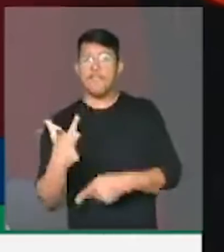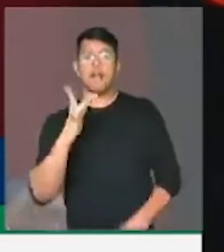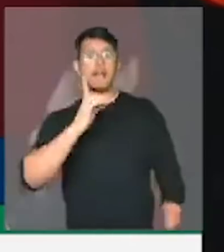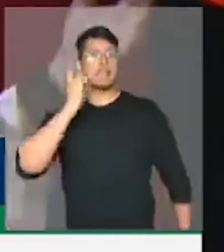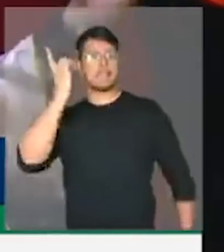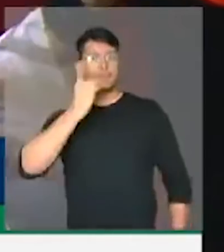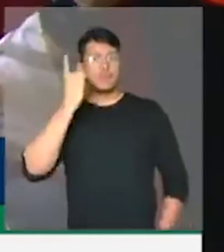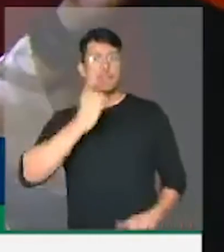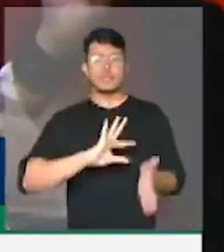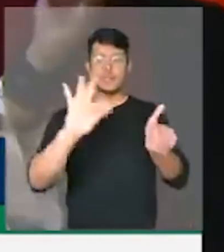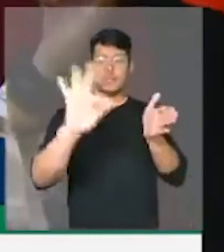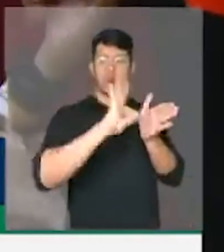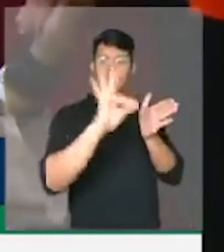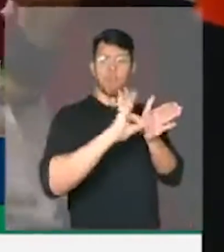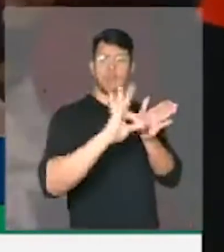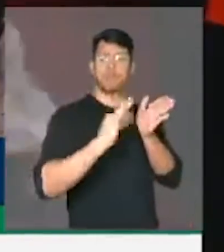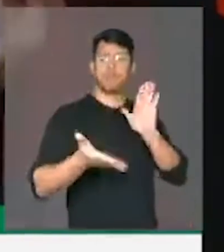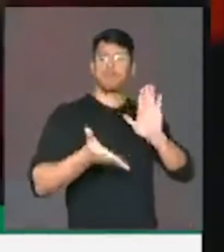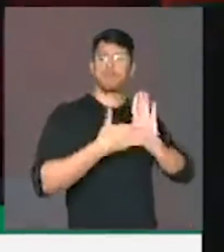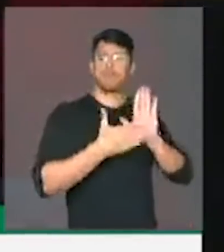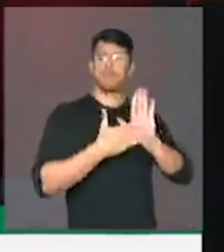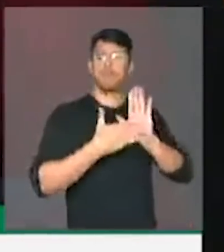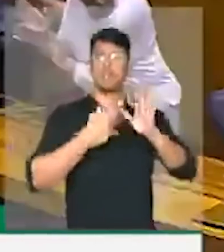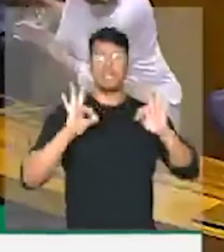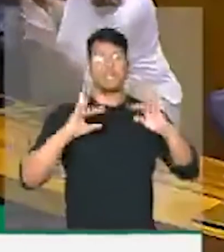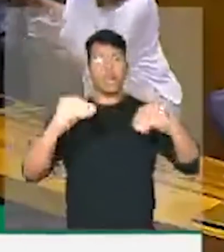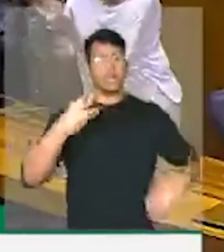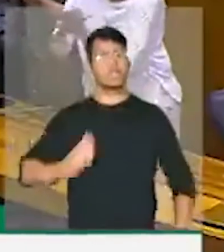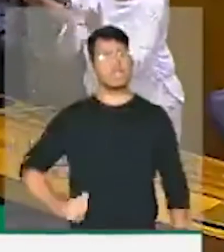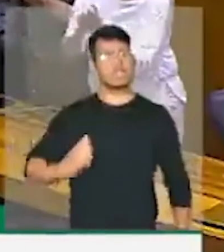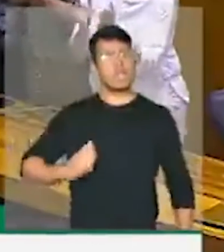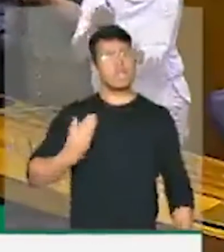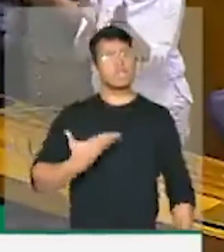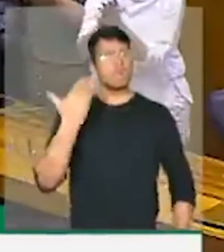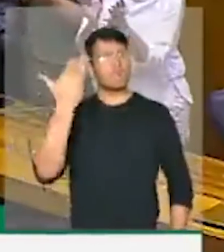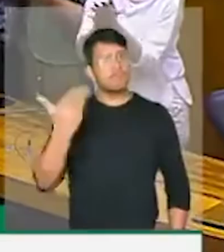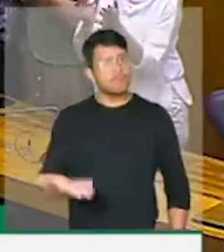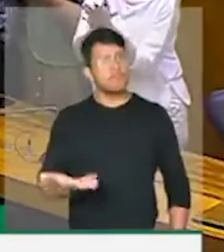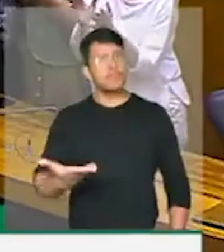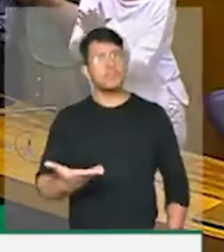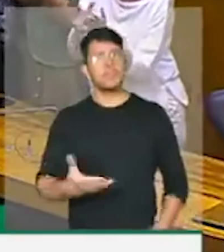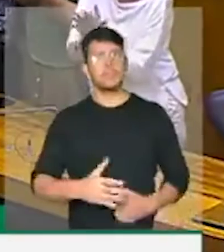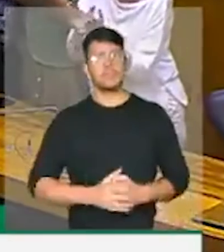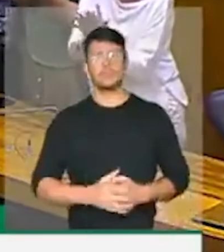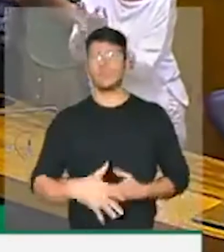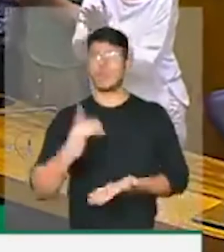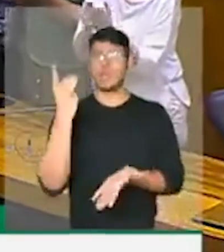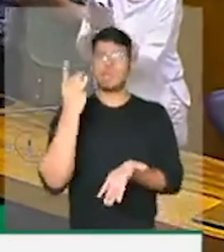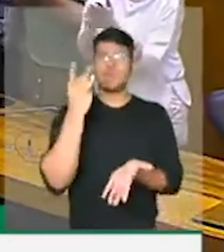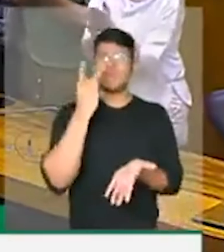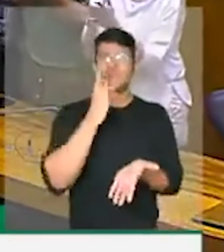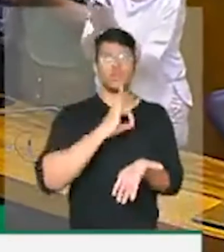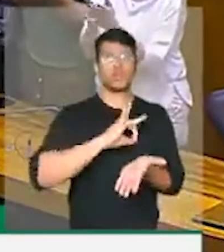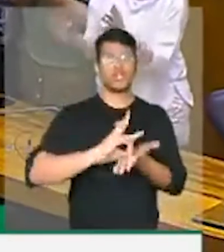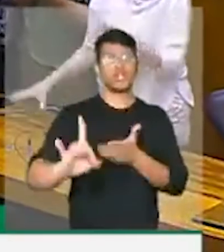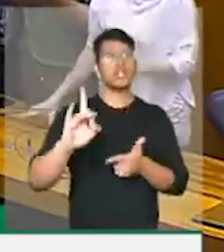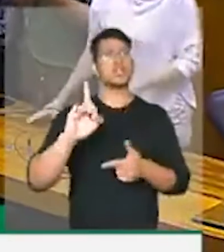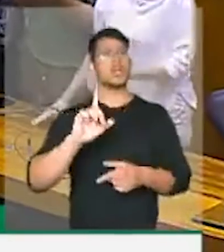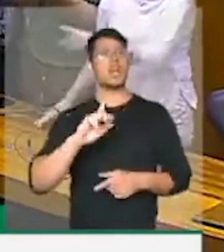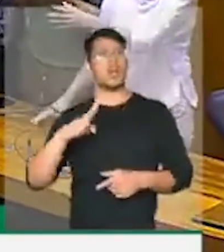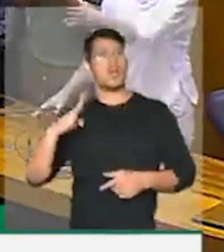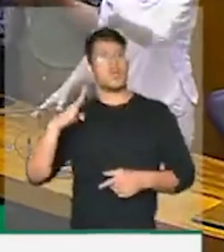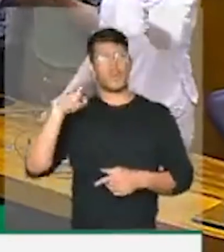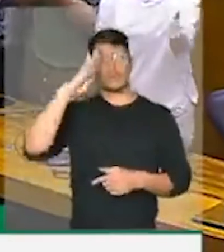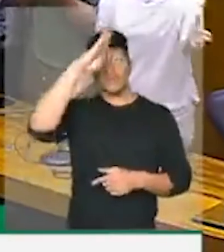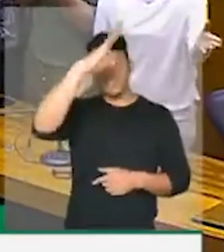federais brasileiras, todas essas que estão aqui, maravilhosas, repudiando esse ato